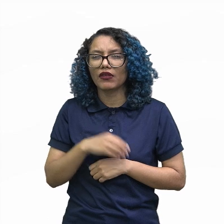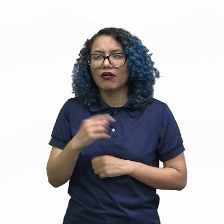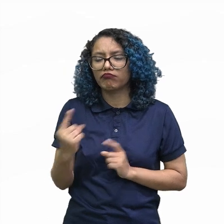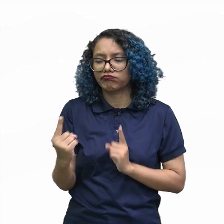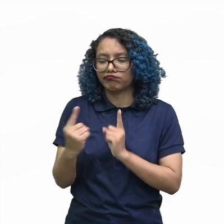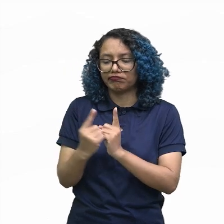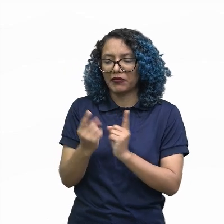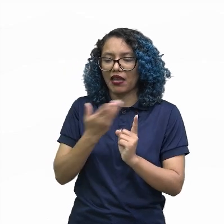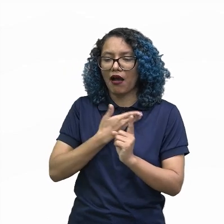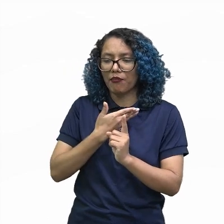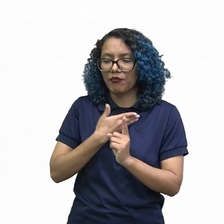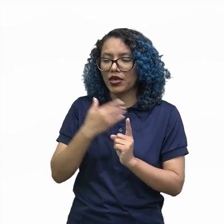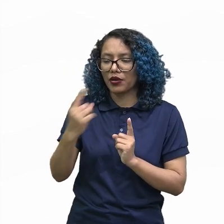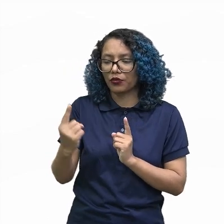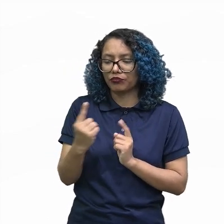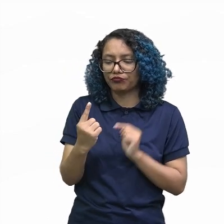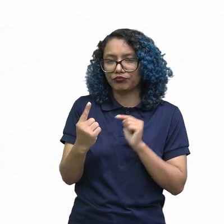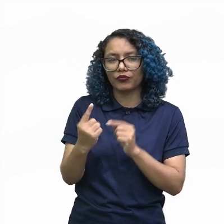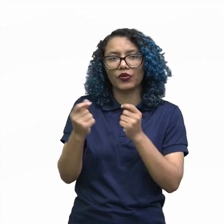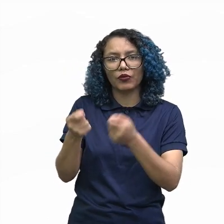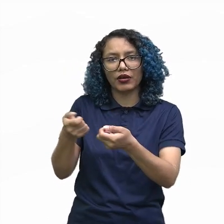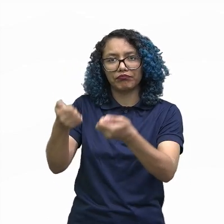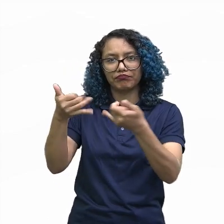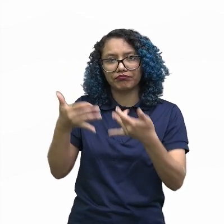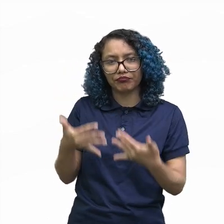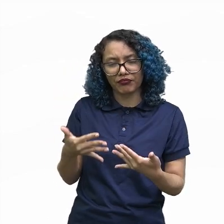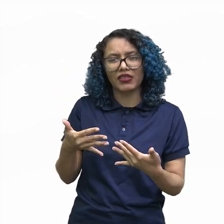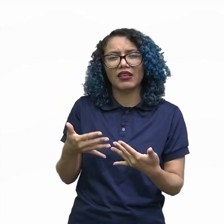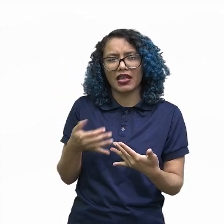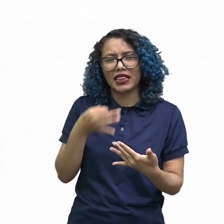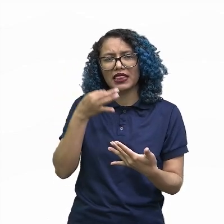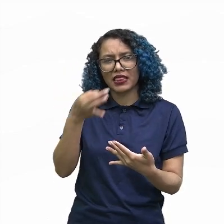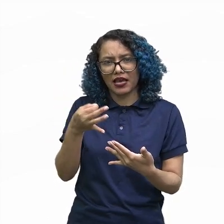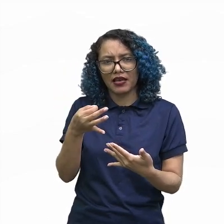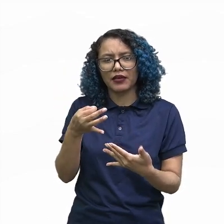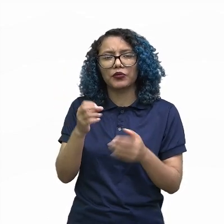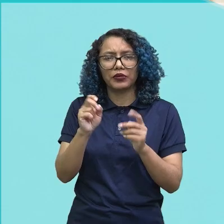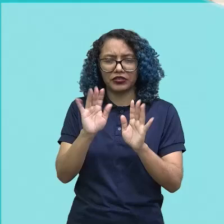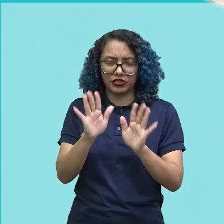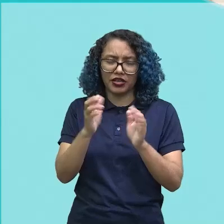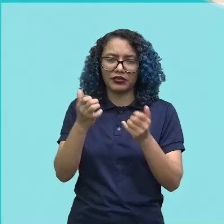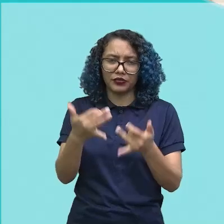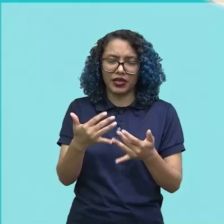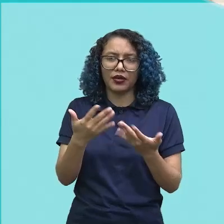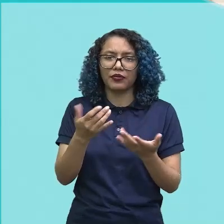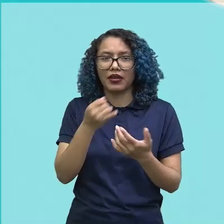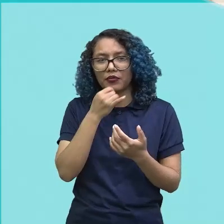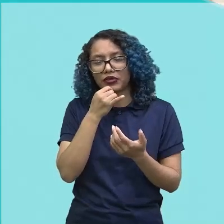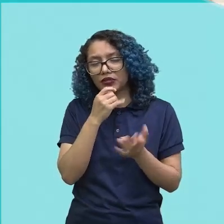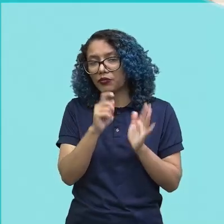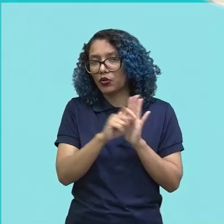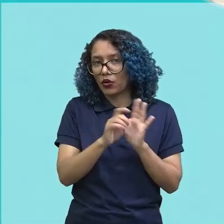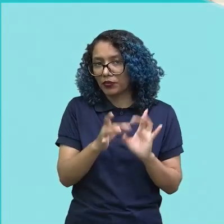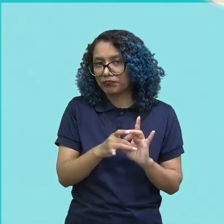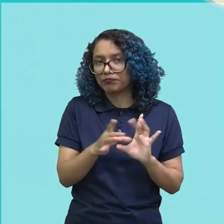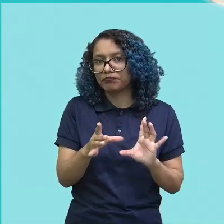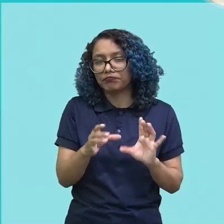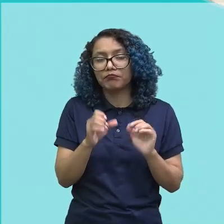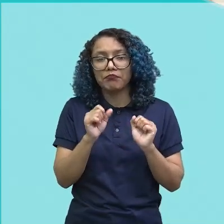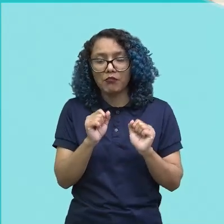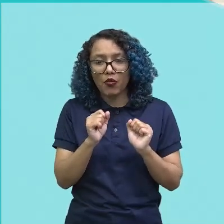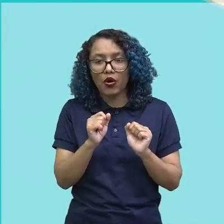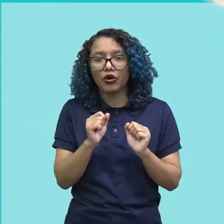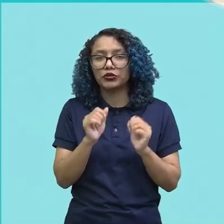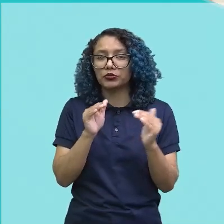ele fala algo, ele apresenta alguma ideia, como eu já mencionei aqui, hipoteticamente, a legalização das drogas. Você se posiciona